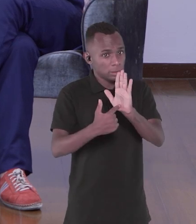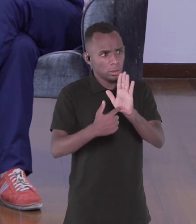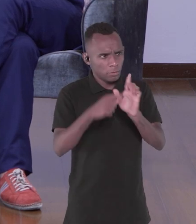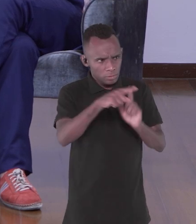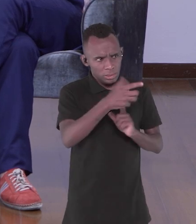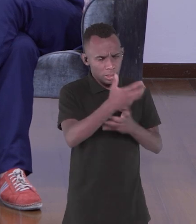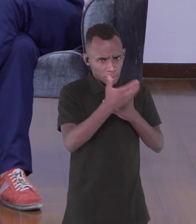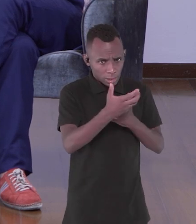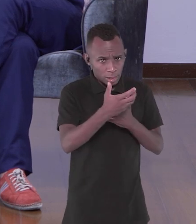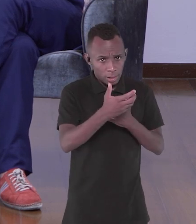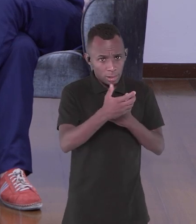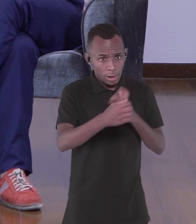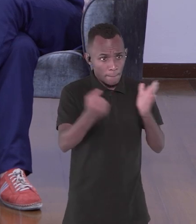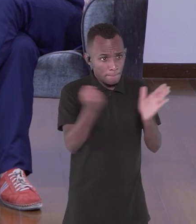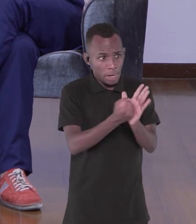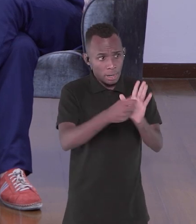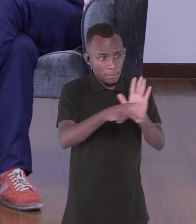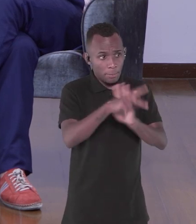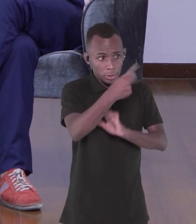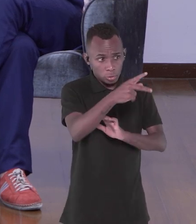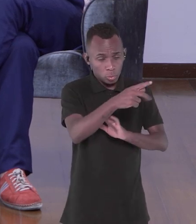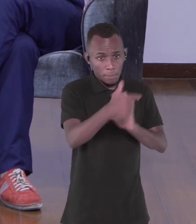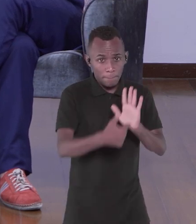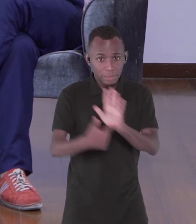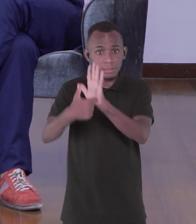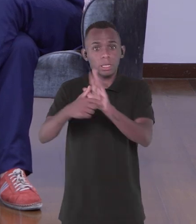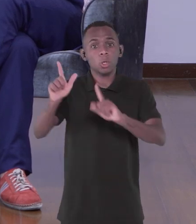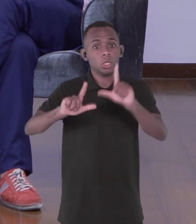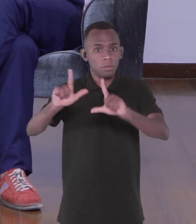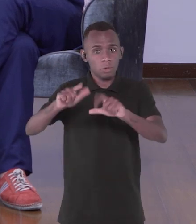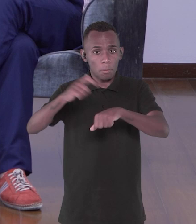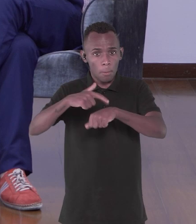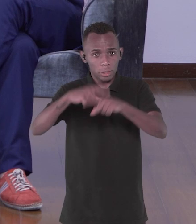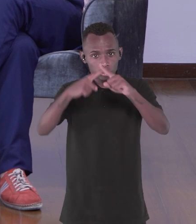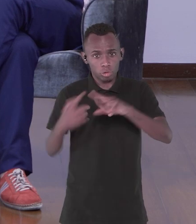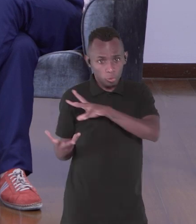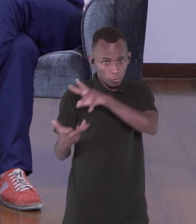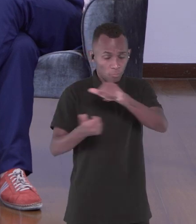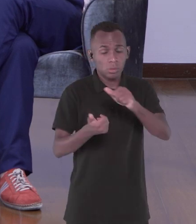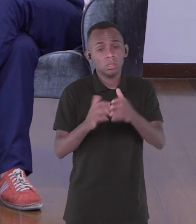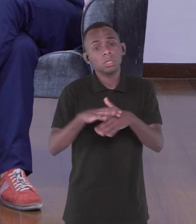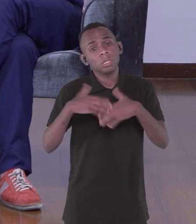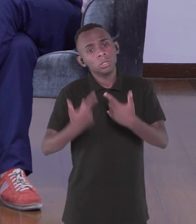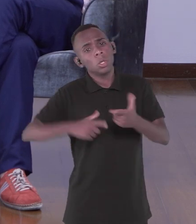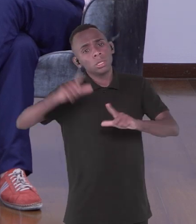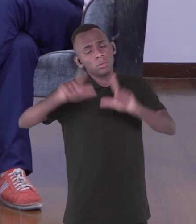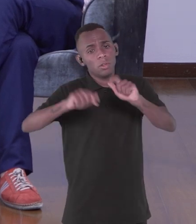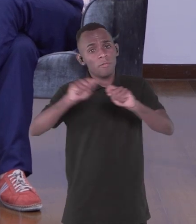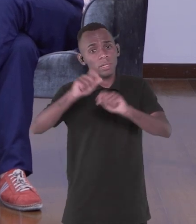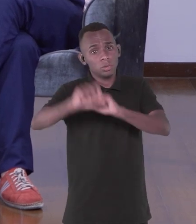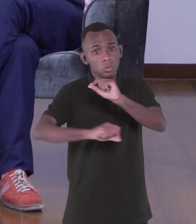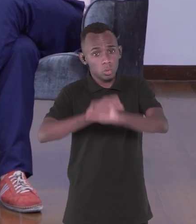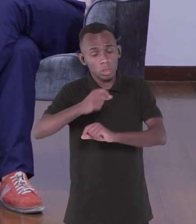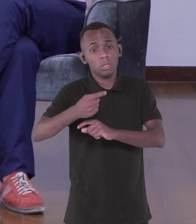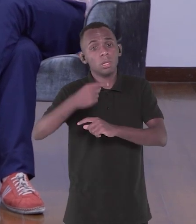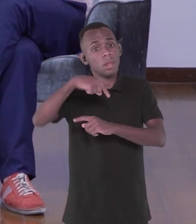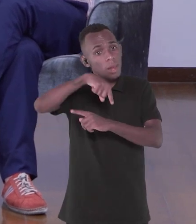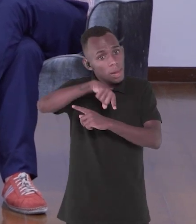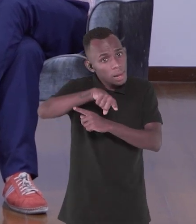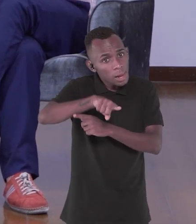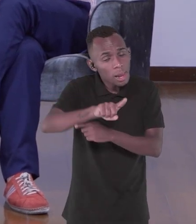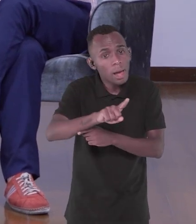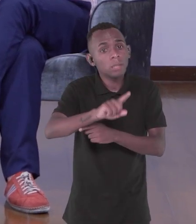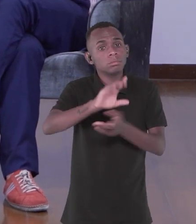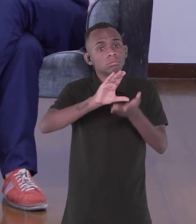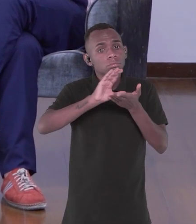quer colocar publicidade na minha TV? Então, o que faz a televisão é ir atrás justamente do patrocinador